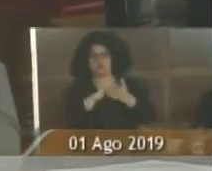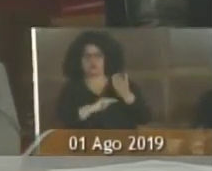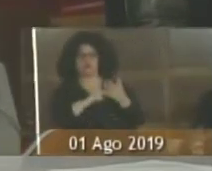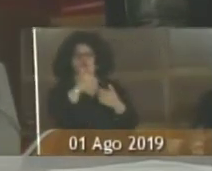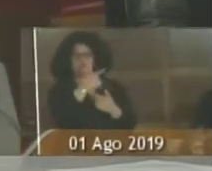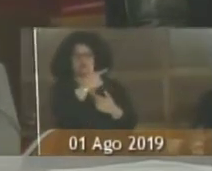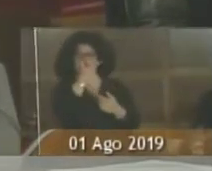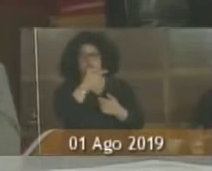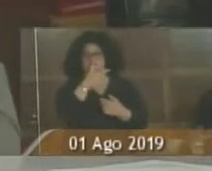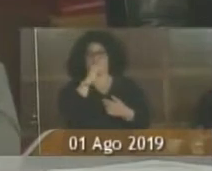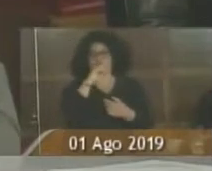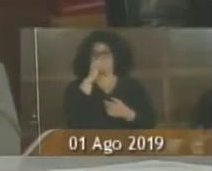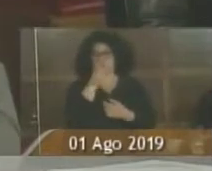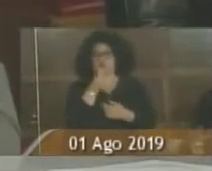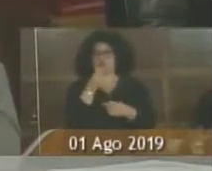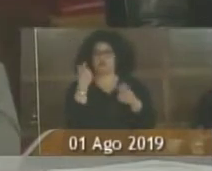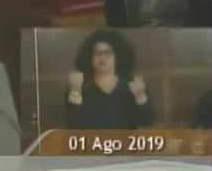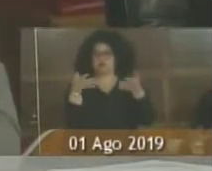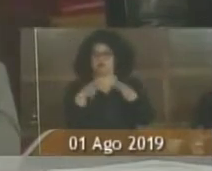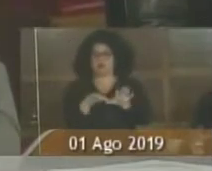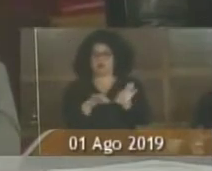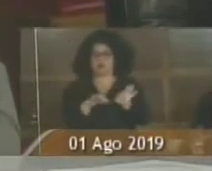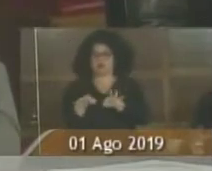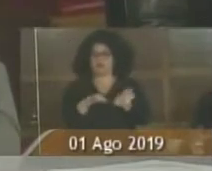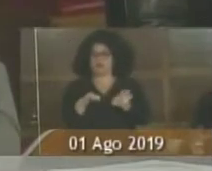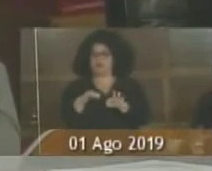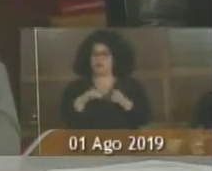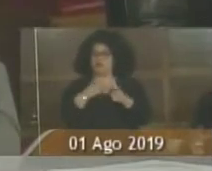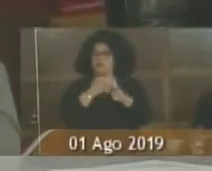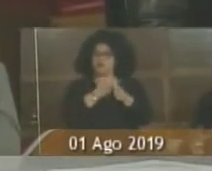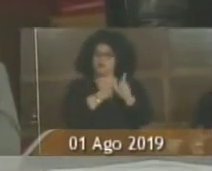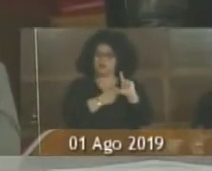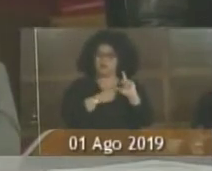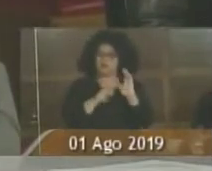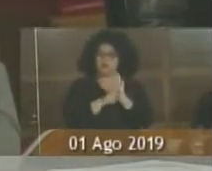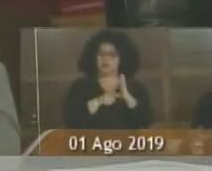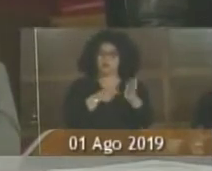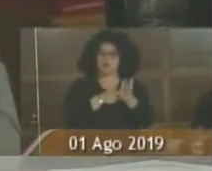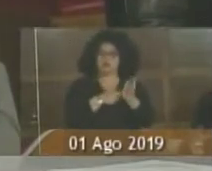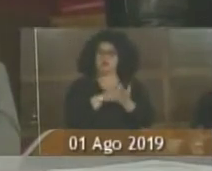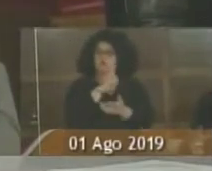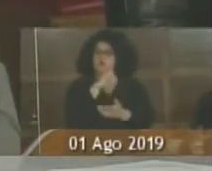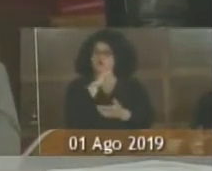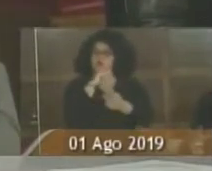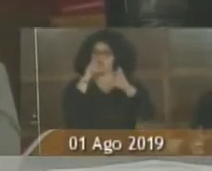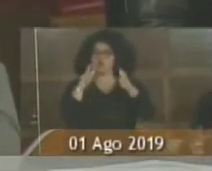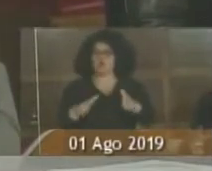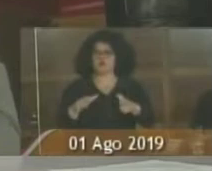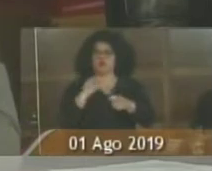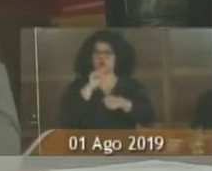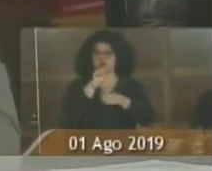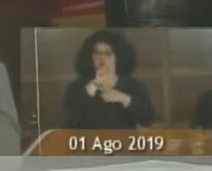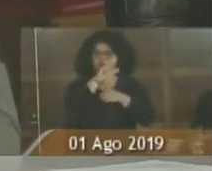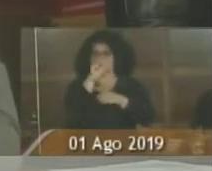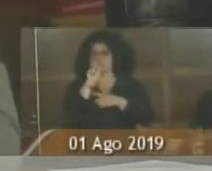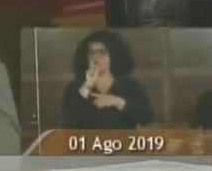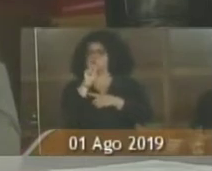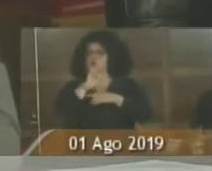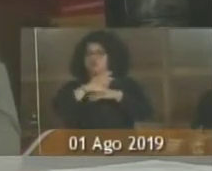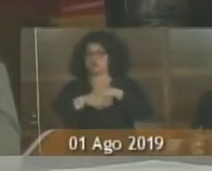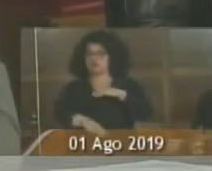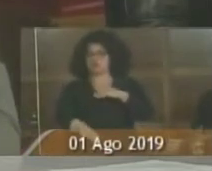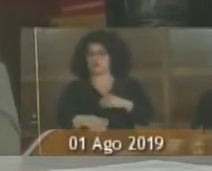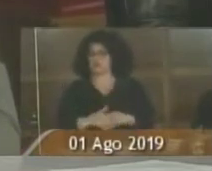prefeito a regularização e a readequação das dívidas oriundas das cobranças de água dos moradores do bairro da Serra d'Água.